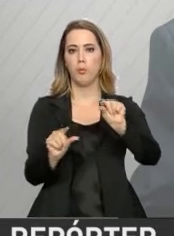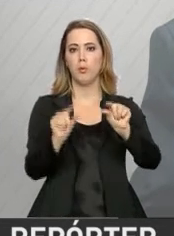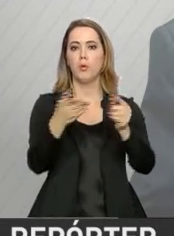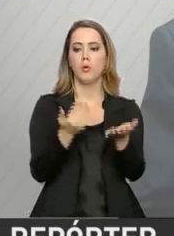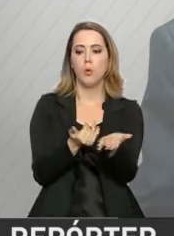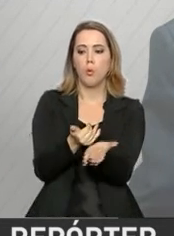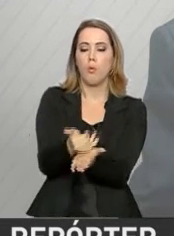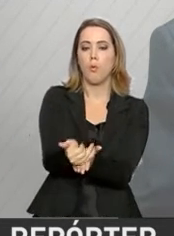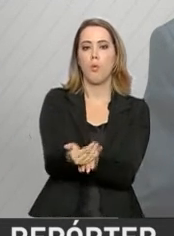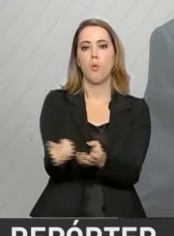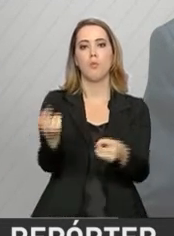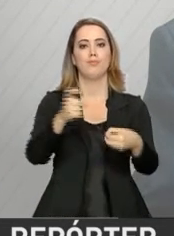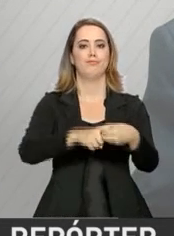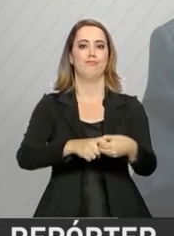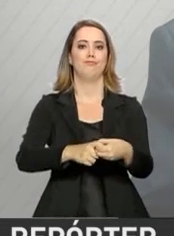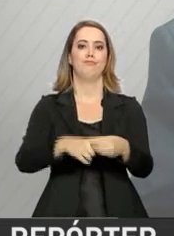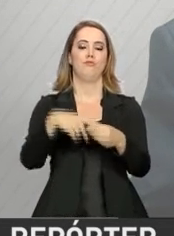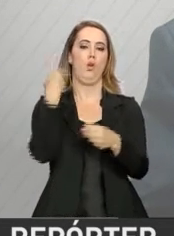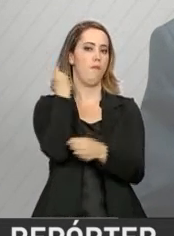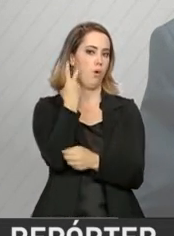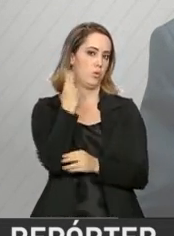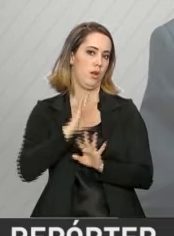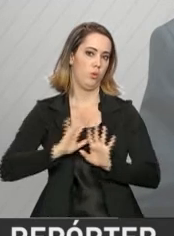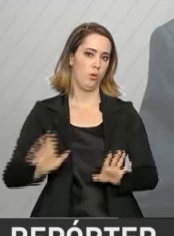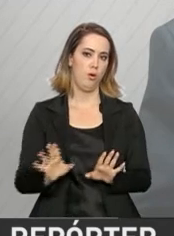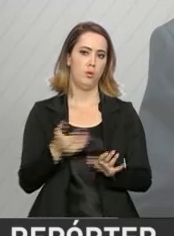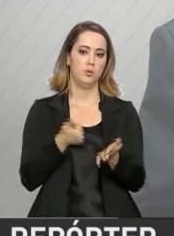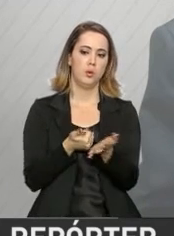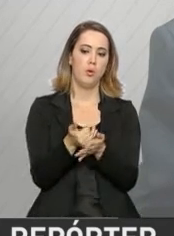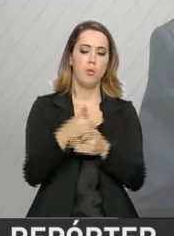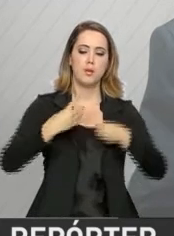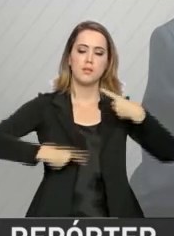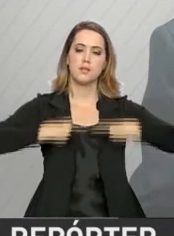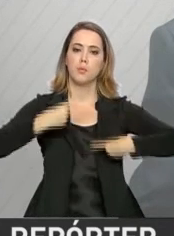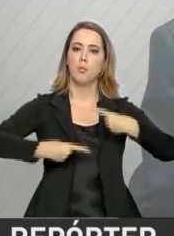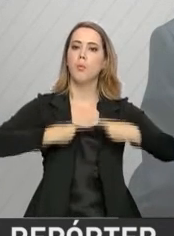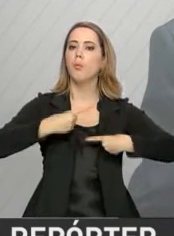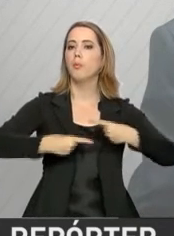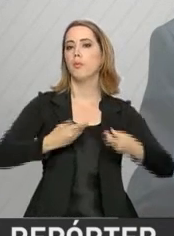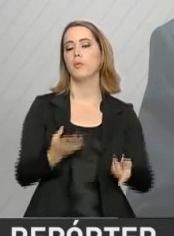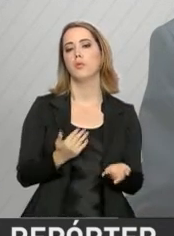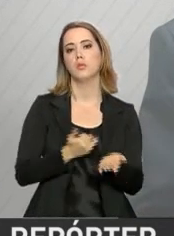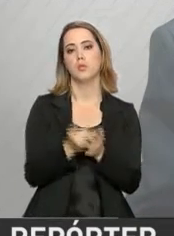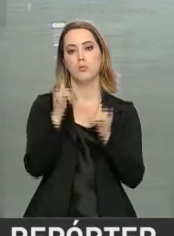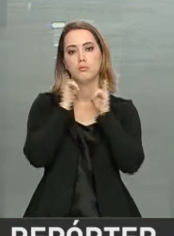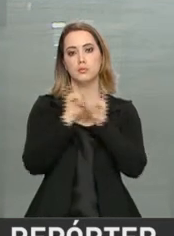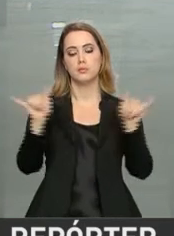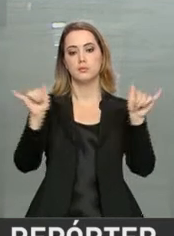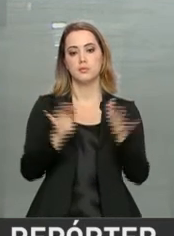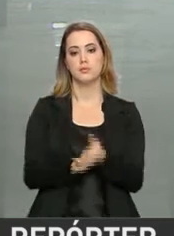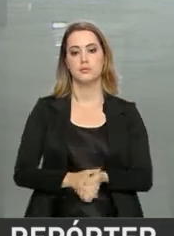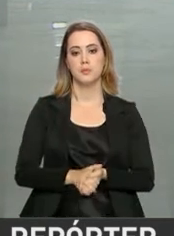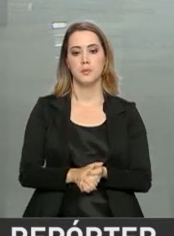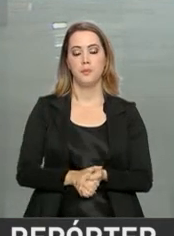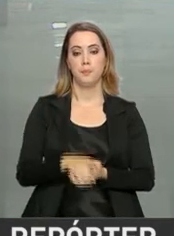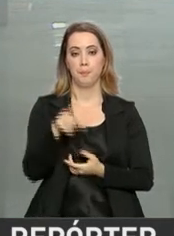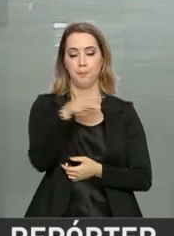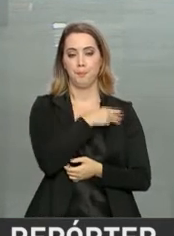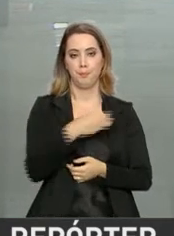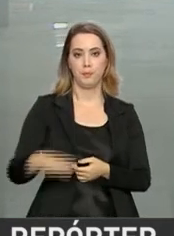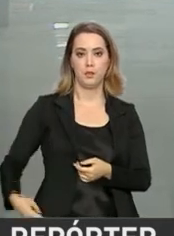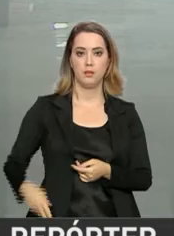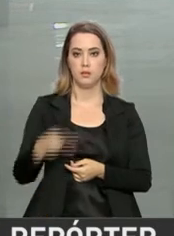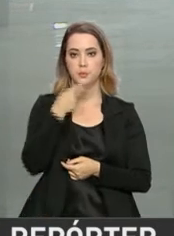o seu ritmo e voltando à normalidade na medida em que as políticas adequadas vão sendo anunciadas. Henrique Meirelles